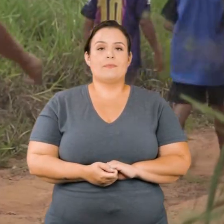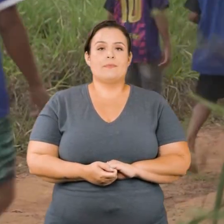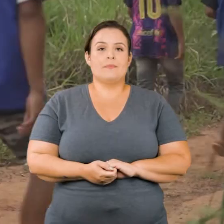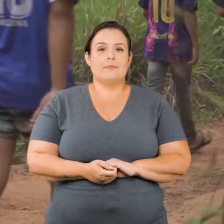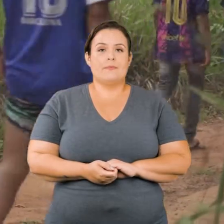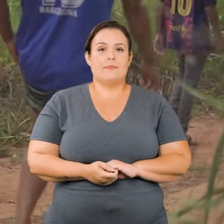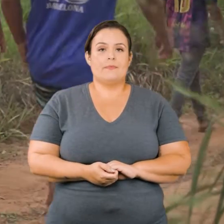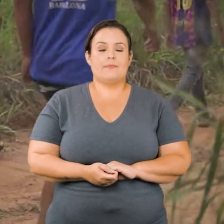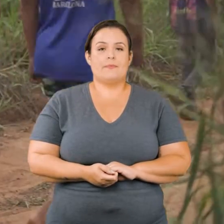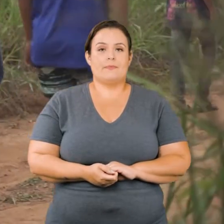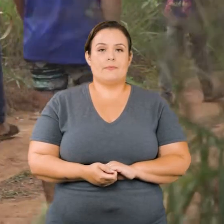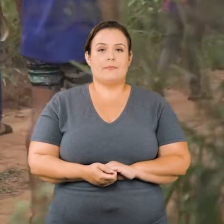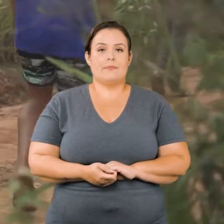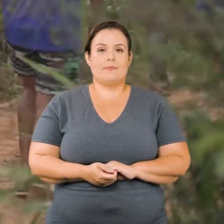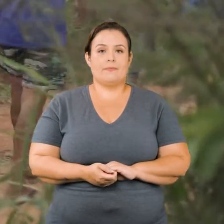uma estrada de terra.